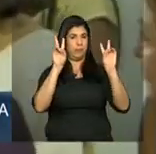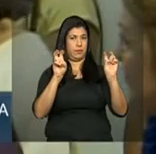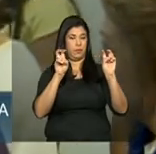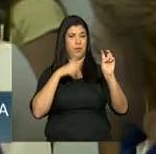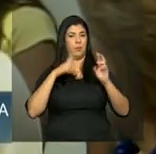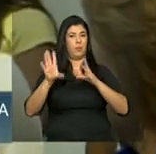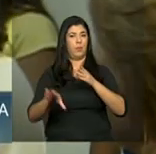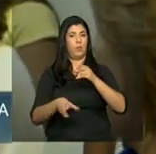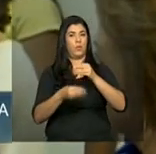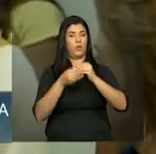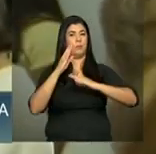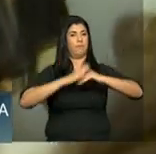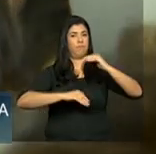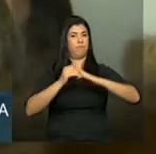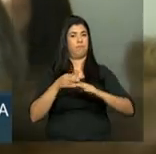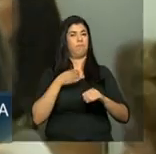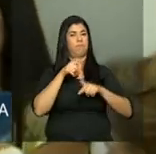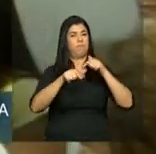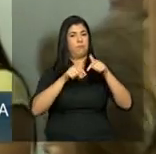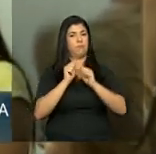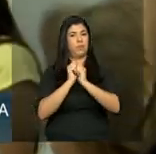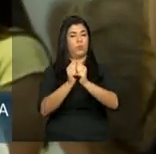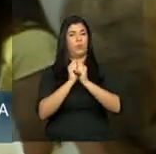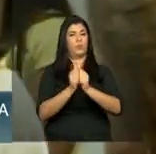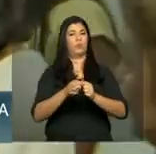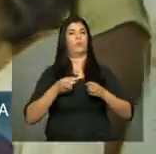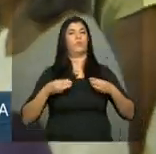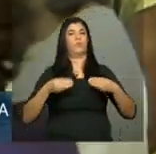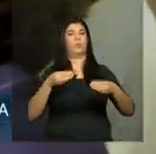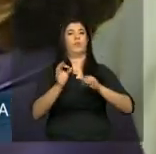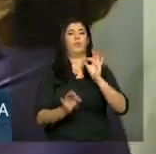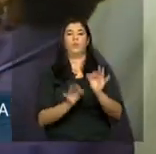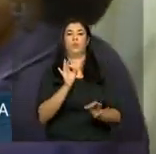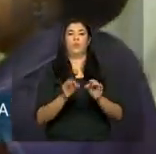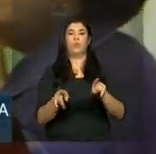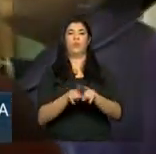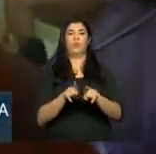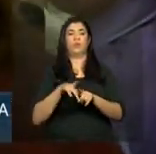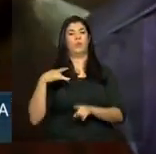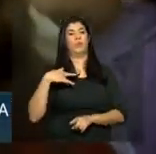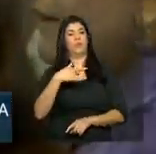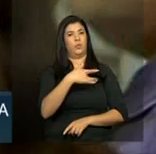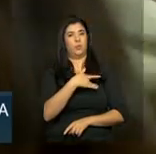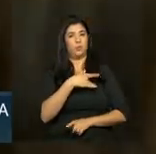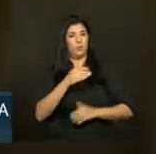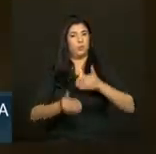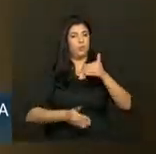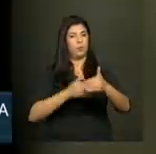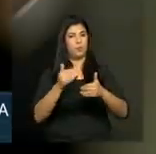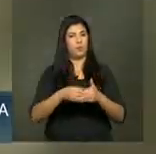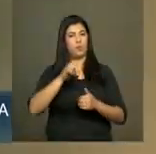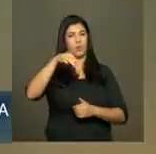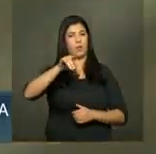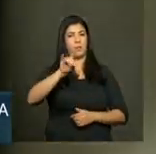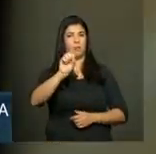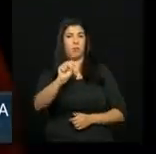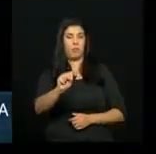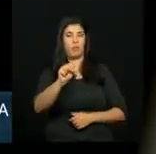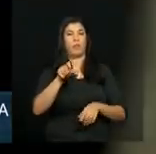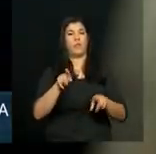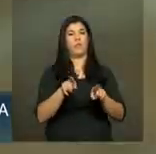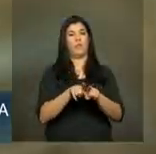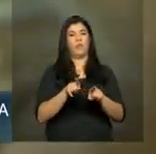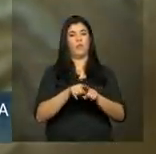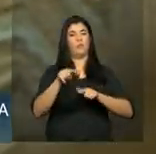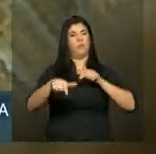implementação atua de forma conjunta com os Ministérios da Justiça da saúde do Desenvolvimento Social e combate à fome